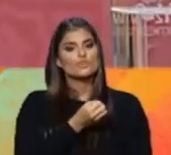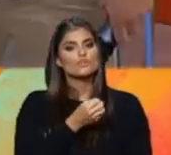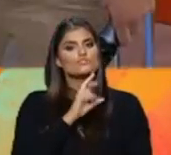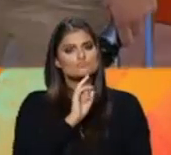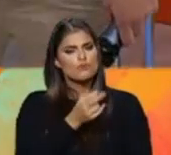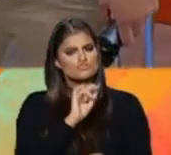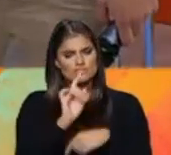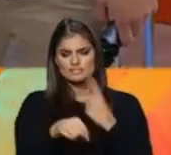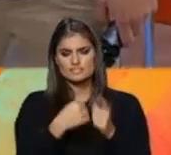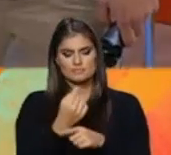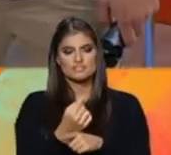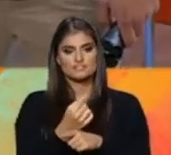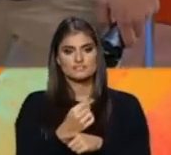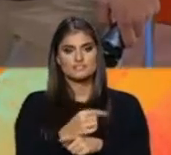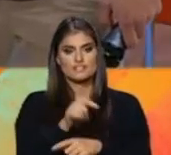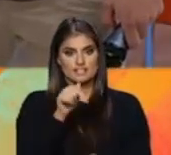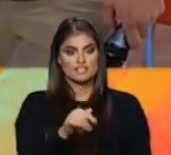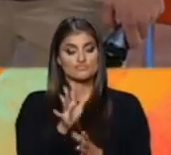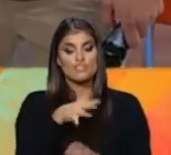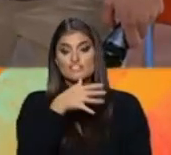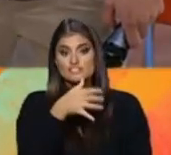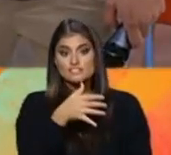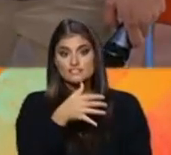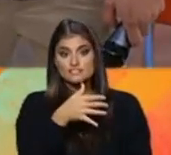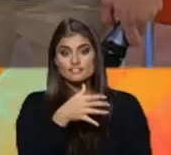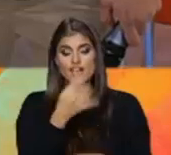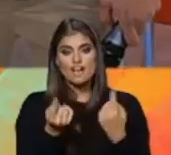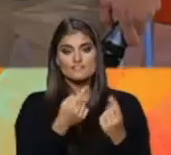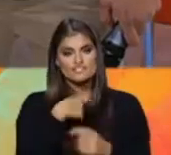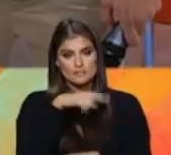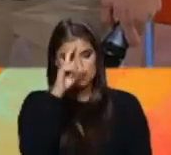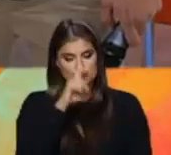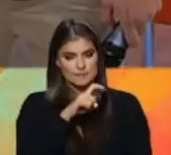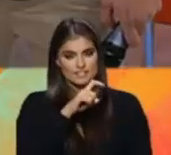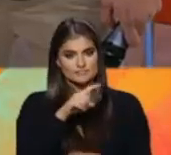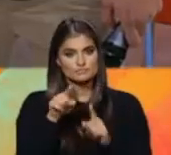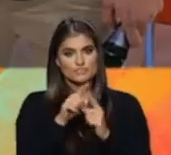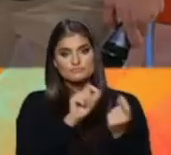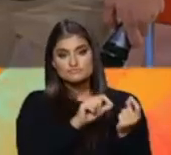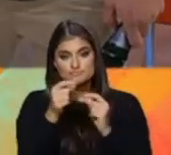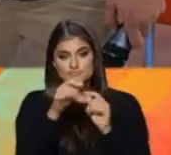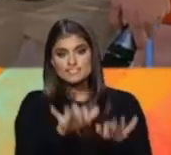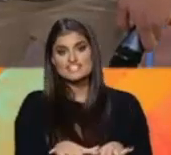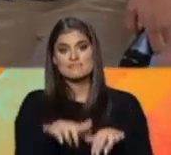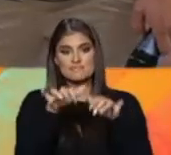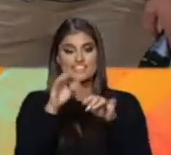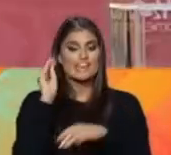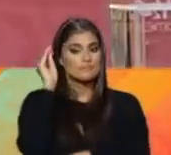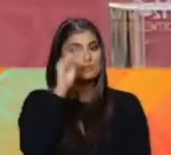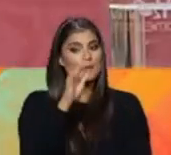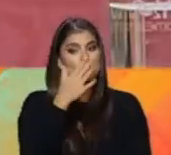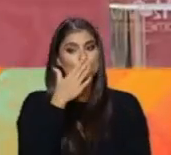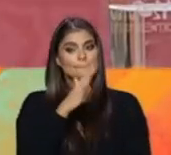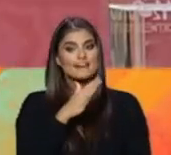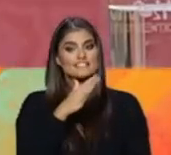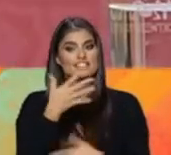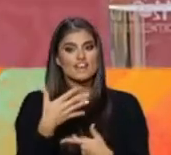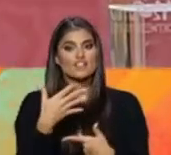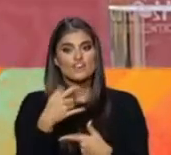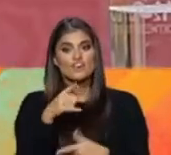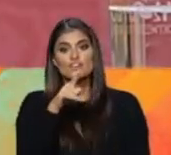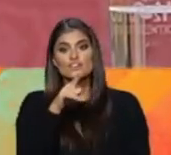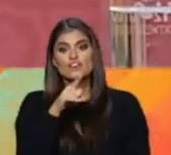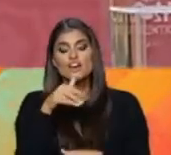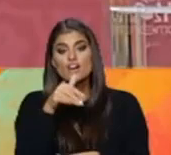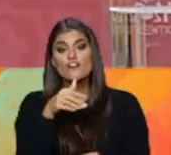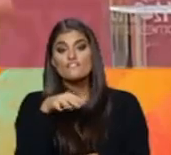que um diz, parece que, isso já disse e comento, às vezes faz-me lembrar aqueles debates da Assembleia da República, que parece que, ei, agora este é que disse, agora